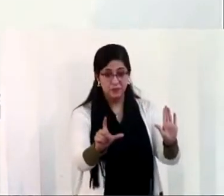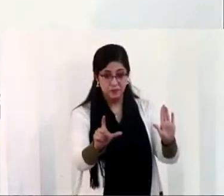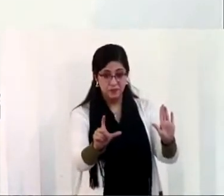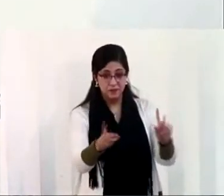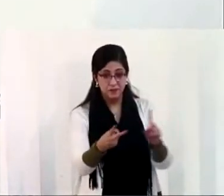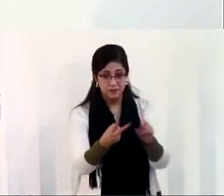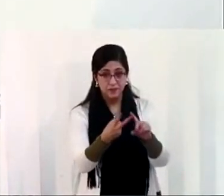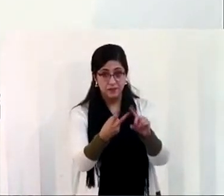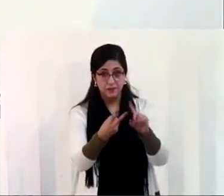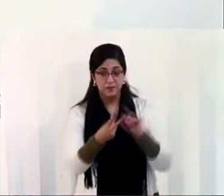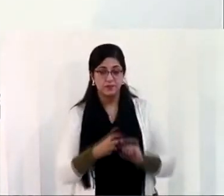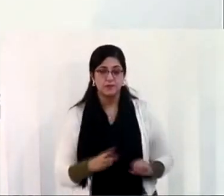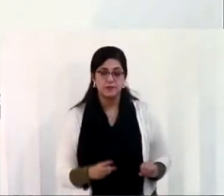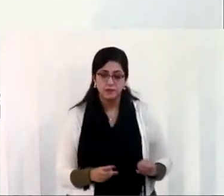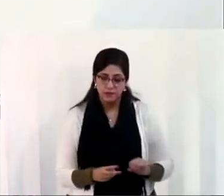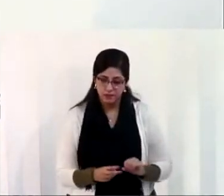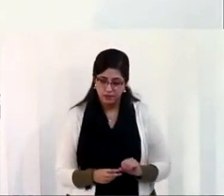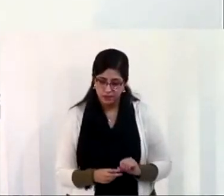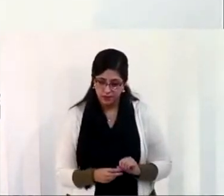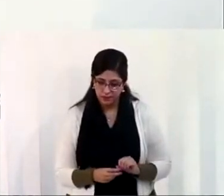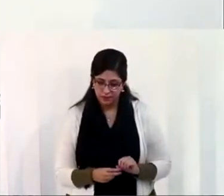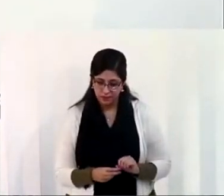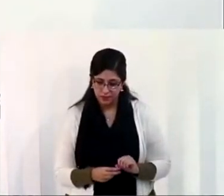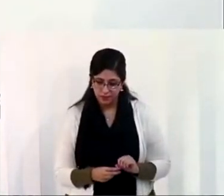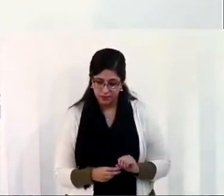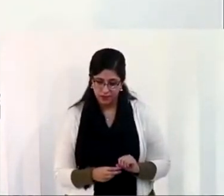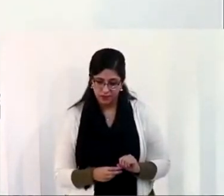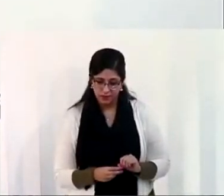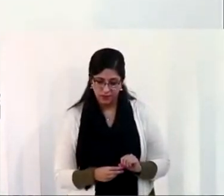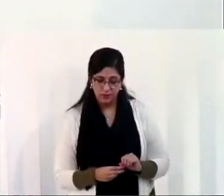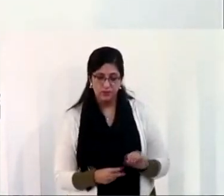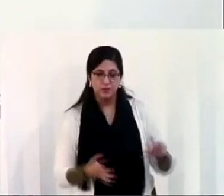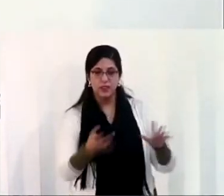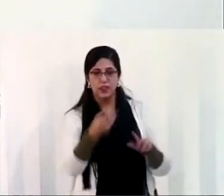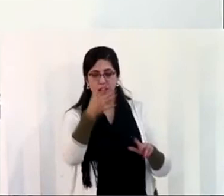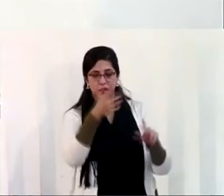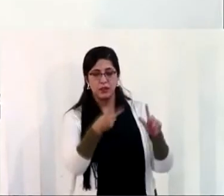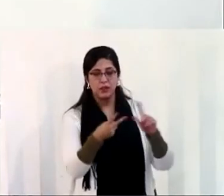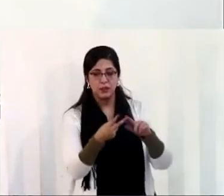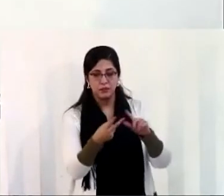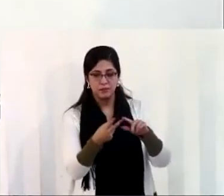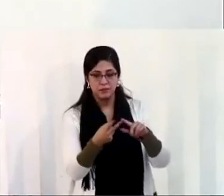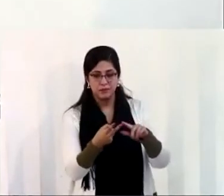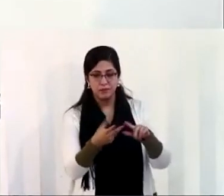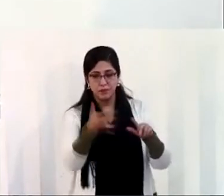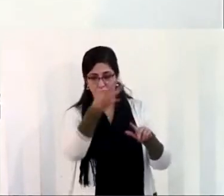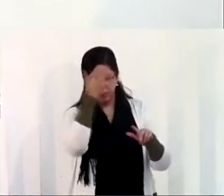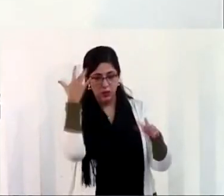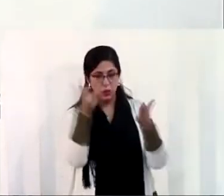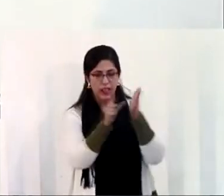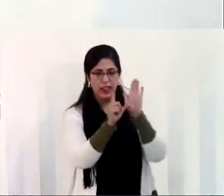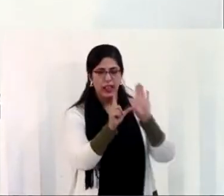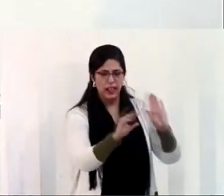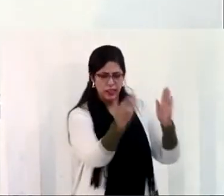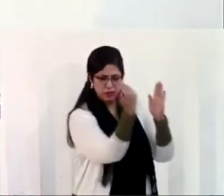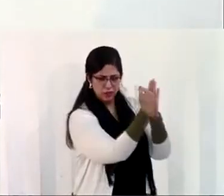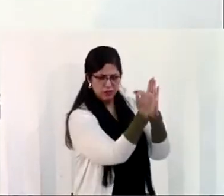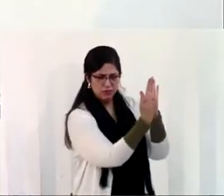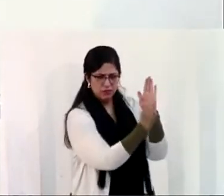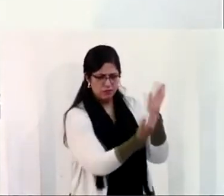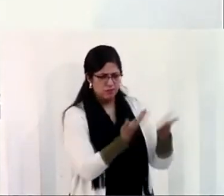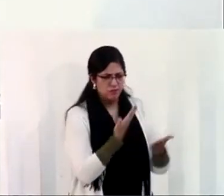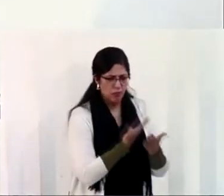no caso, os pastores que lidavam com o Pentateuco, né? Tratavam da lei,